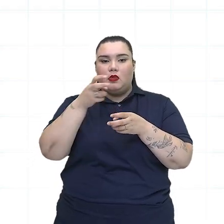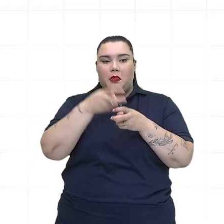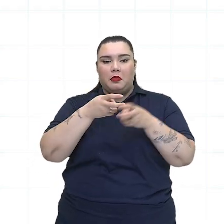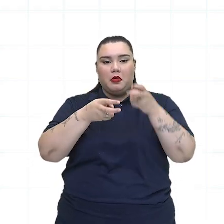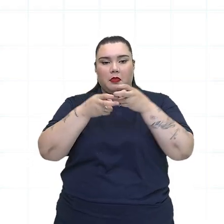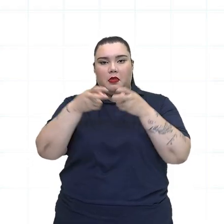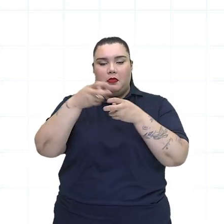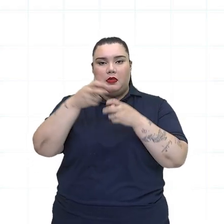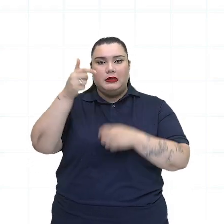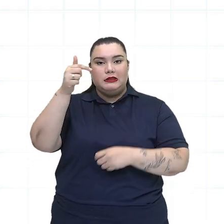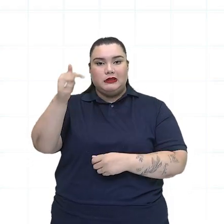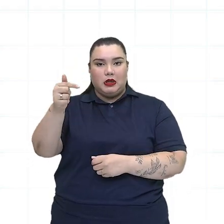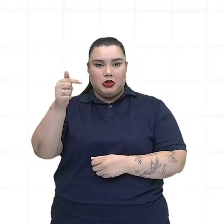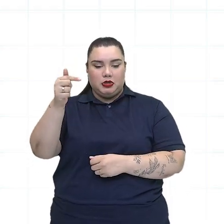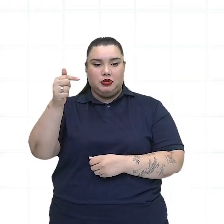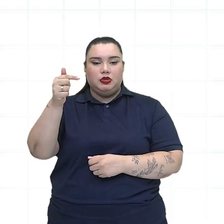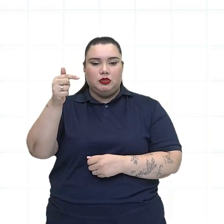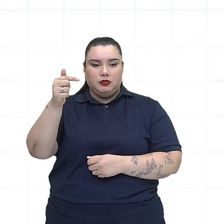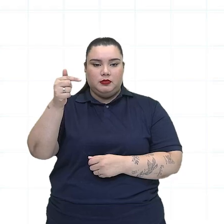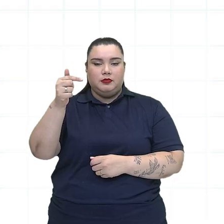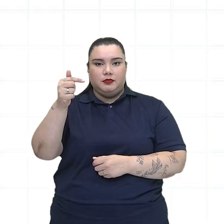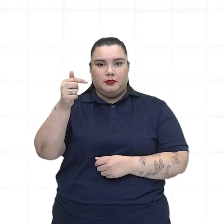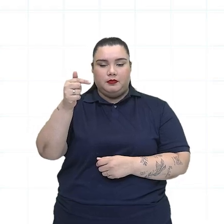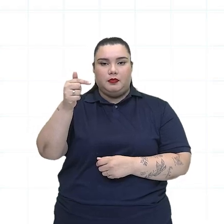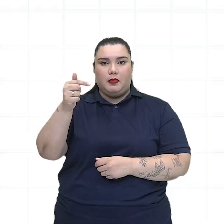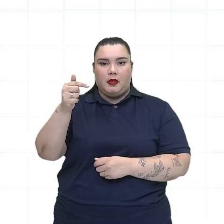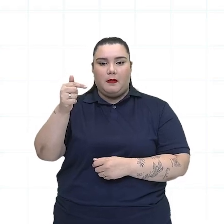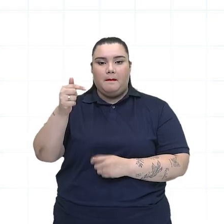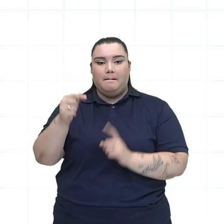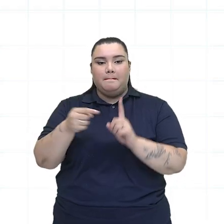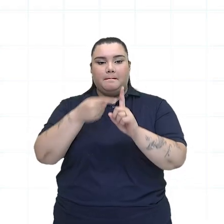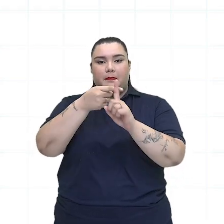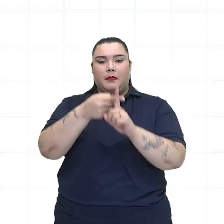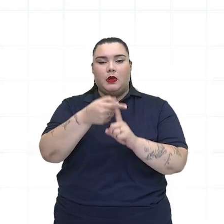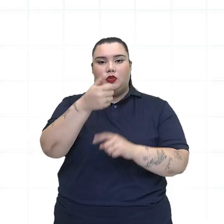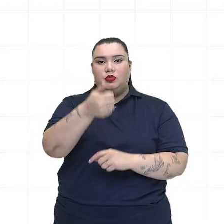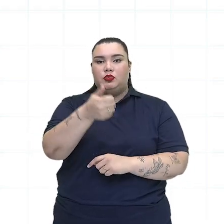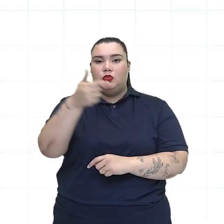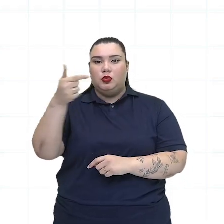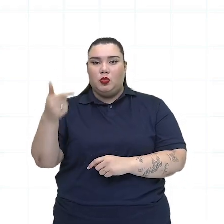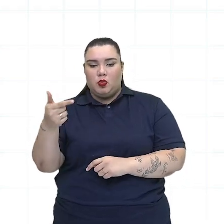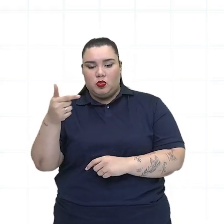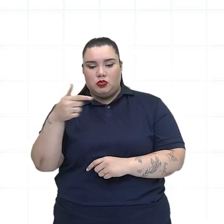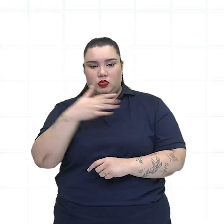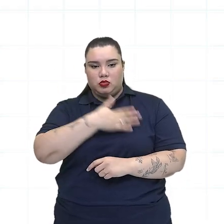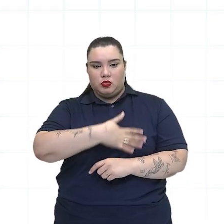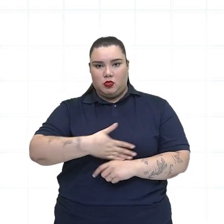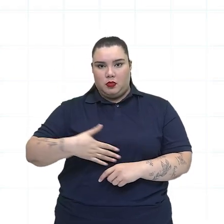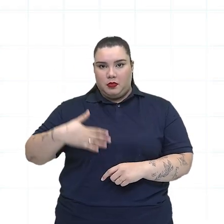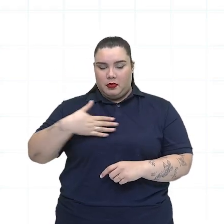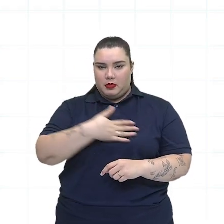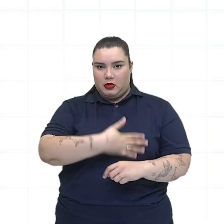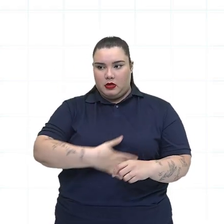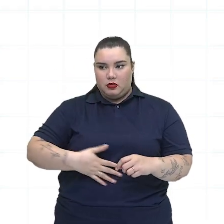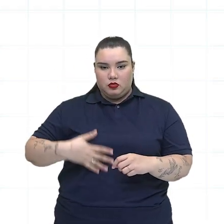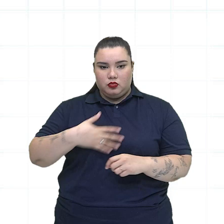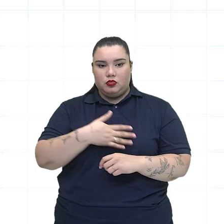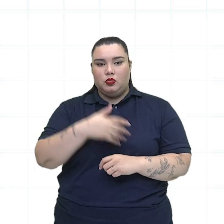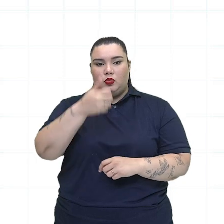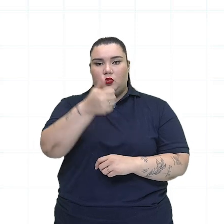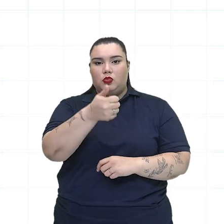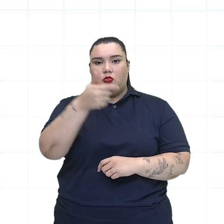é composto por 7 vértebras, tá bom? Aí desceu mais um pouquinho mais na região ali do peito, do tórax, nós